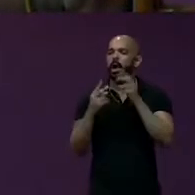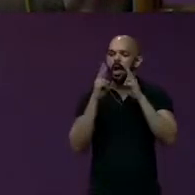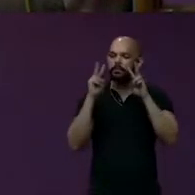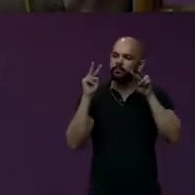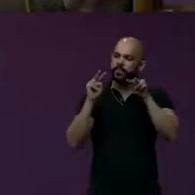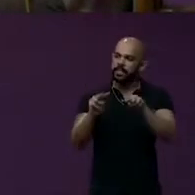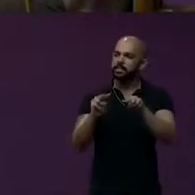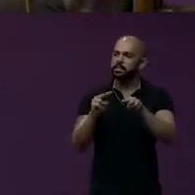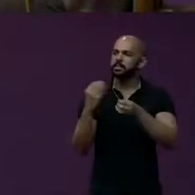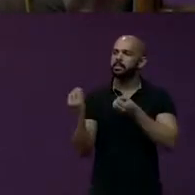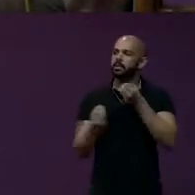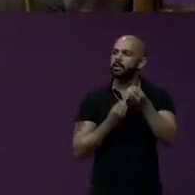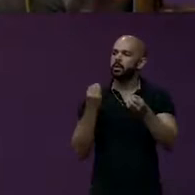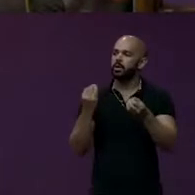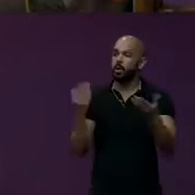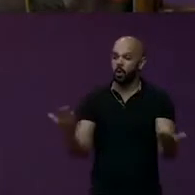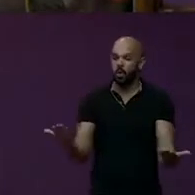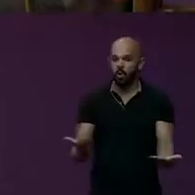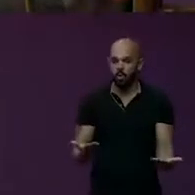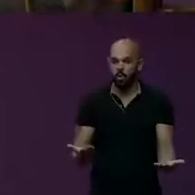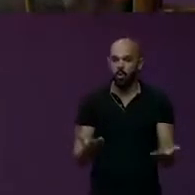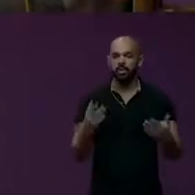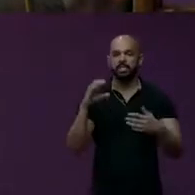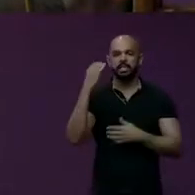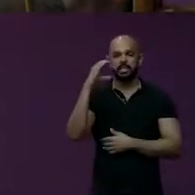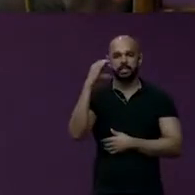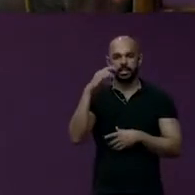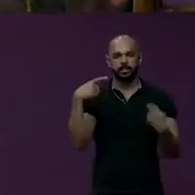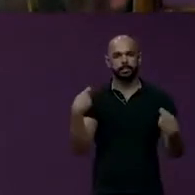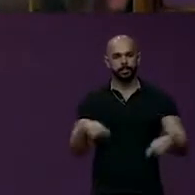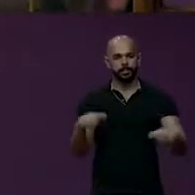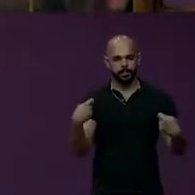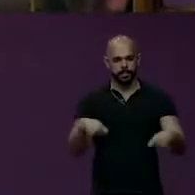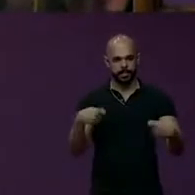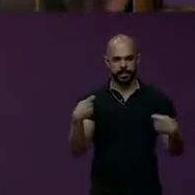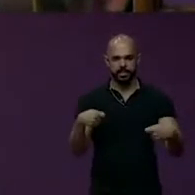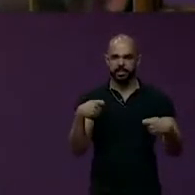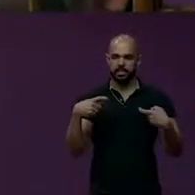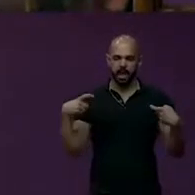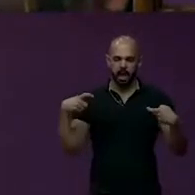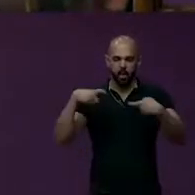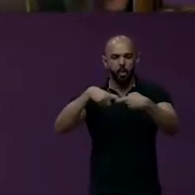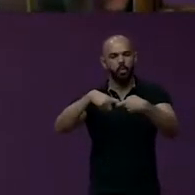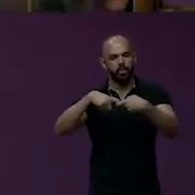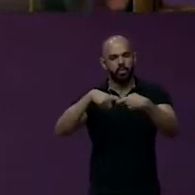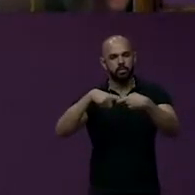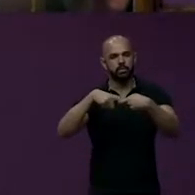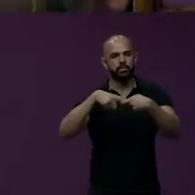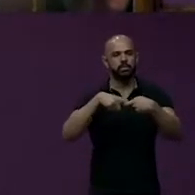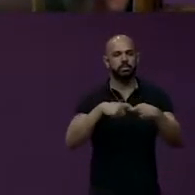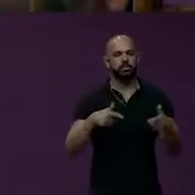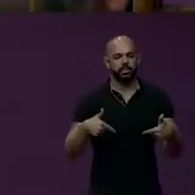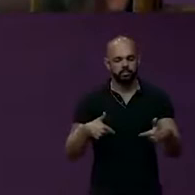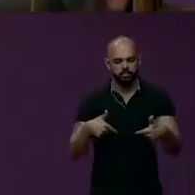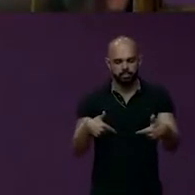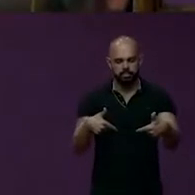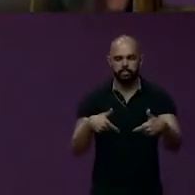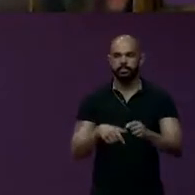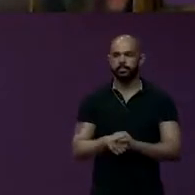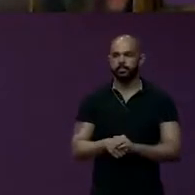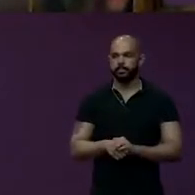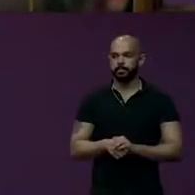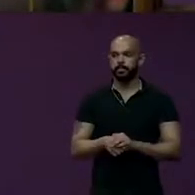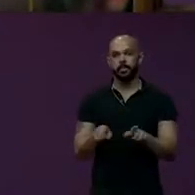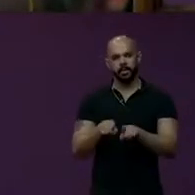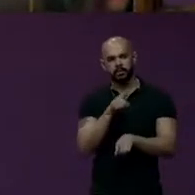de como que hoje a ciência requer, né, essa conjugação de iniciativas. Também eu